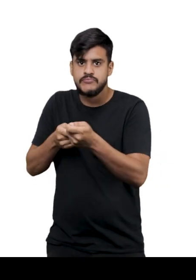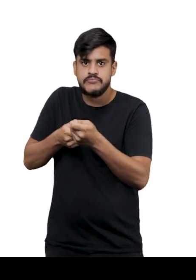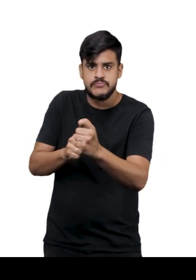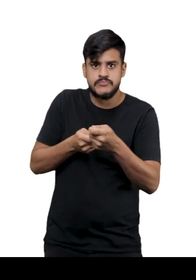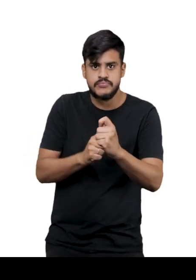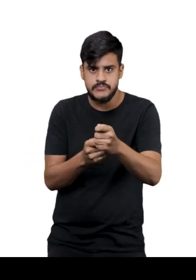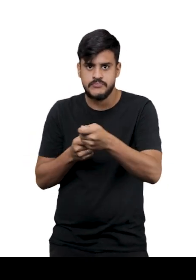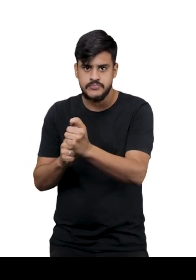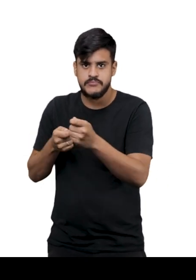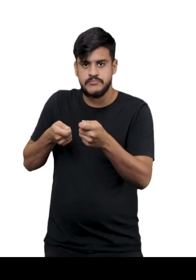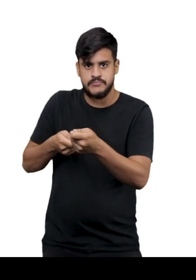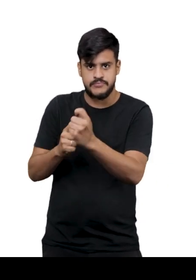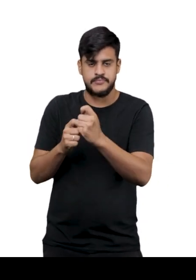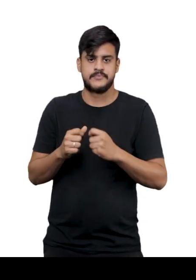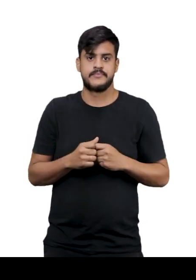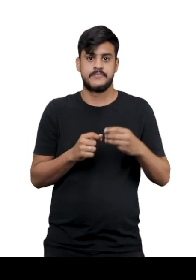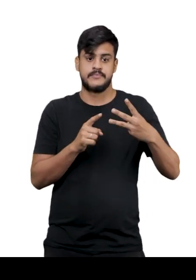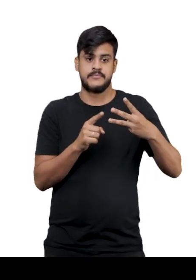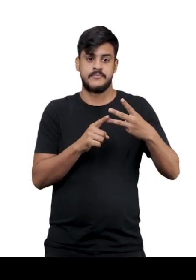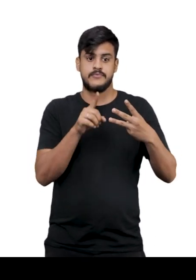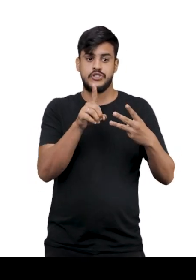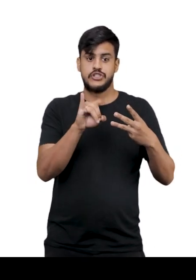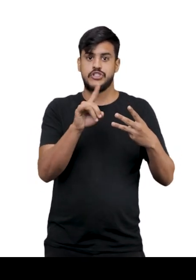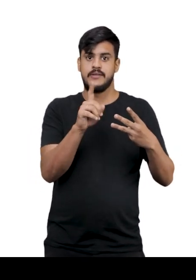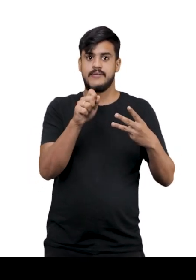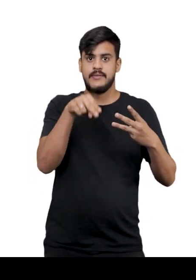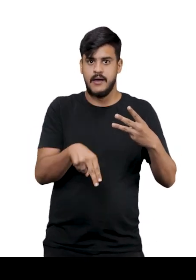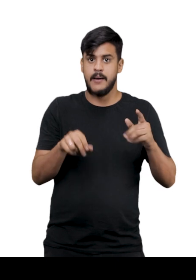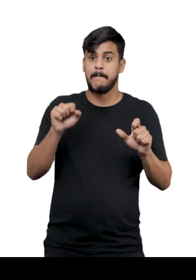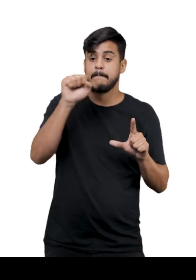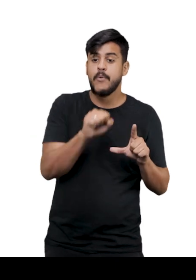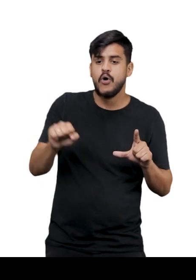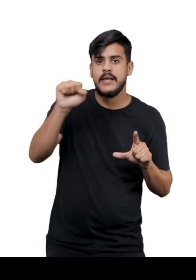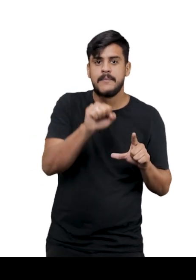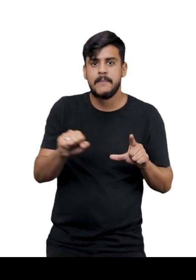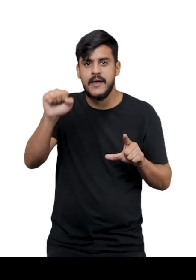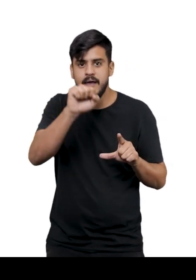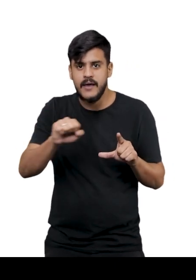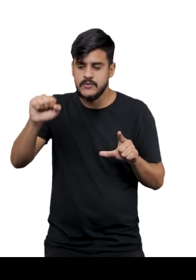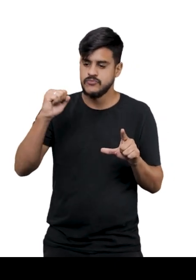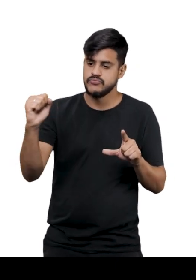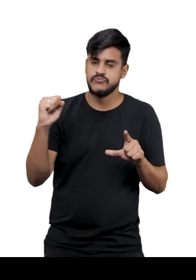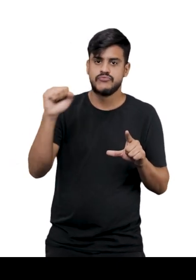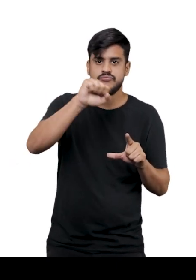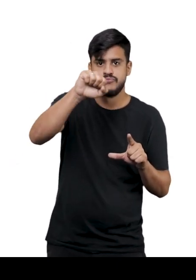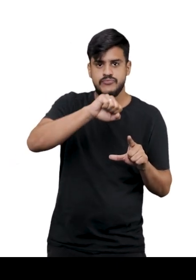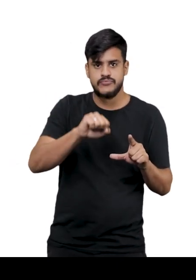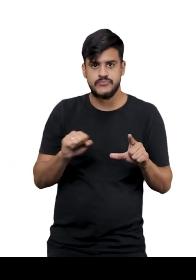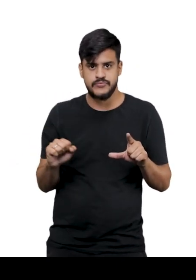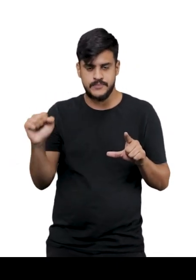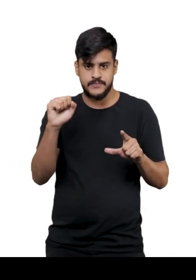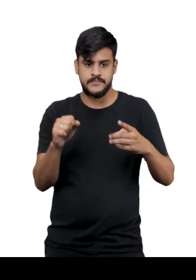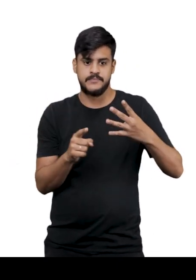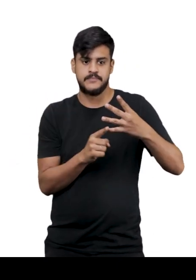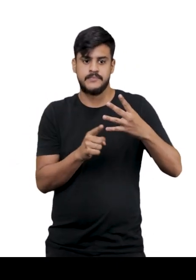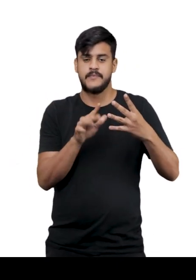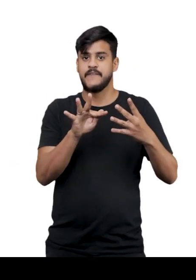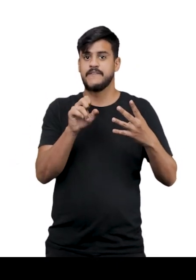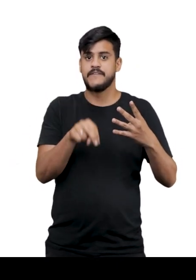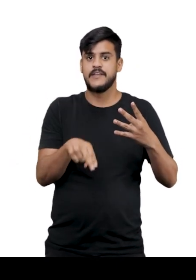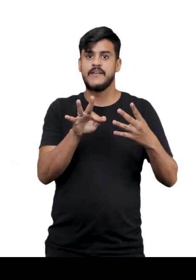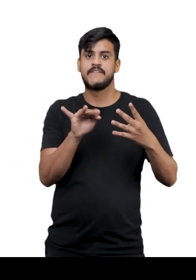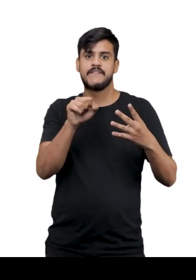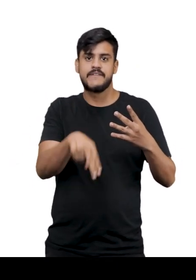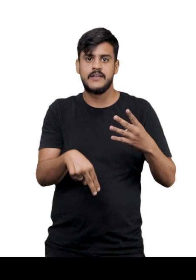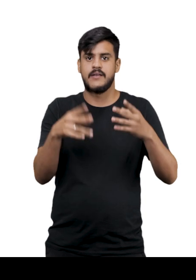das formas, marcando detalhes e espaços negativos. Didan, o polimento, suavizando as marcas